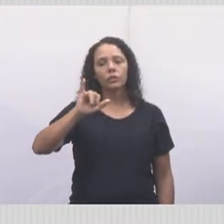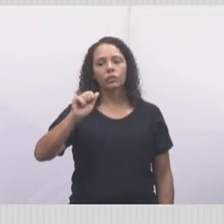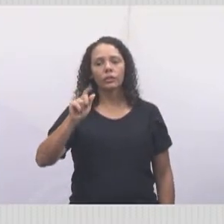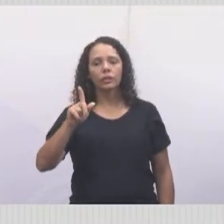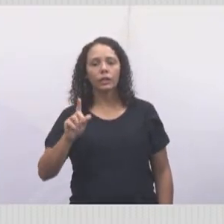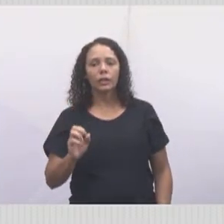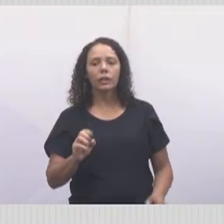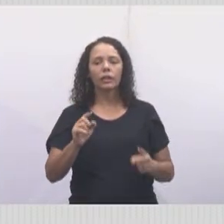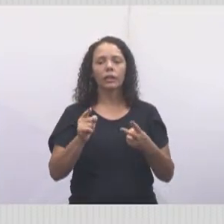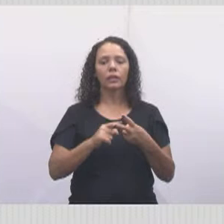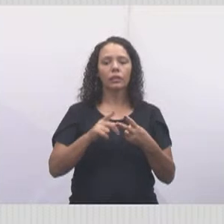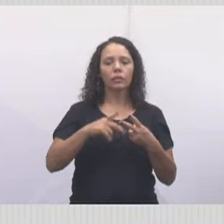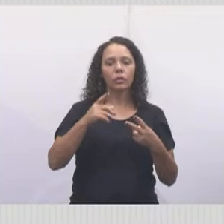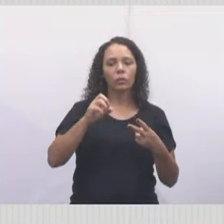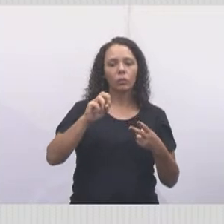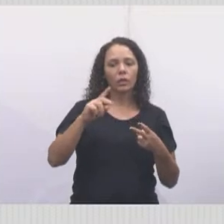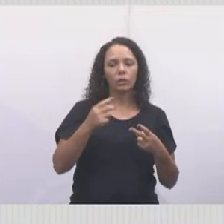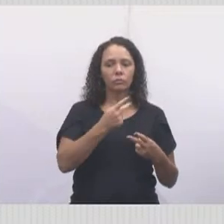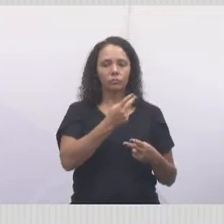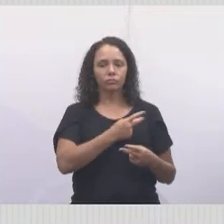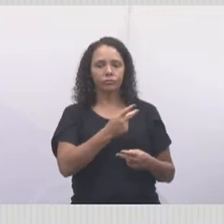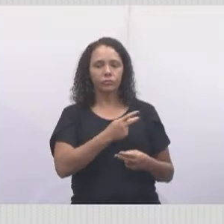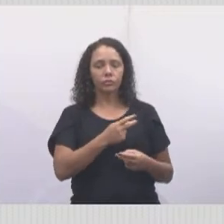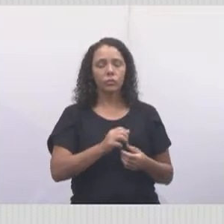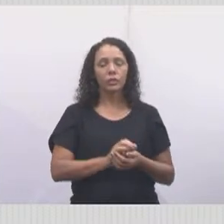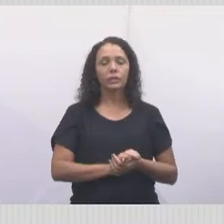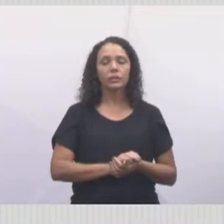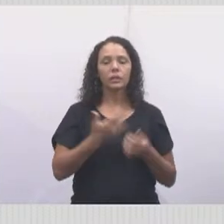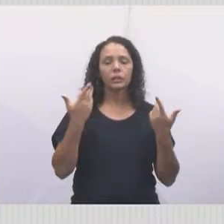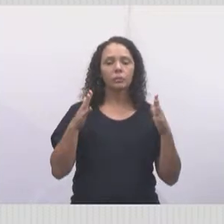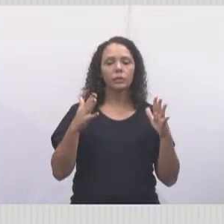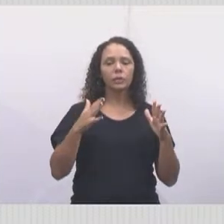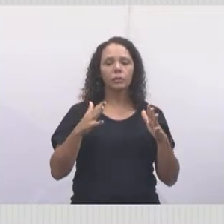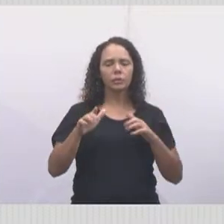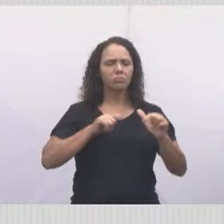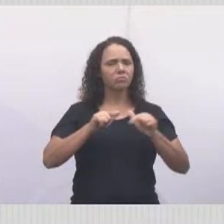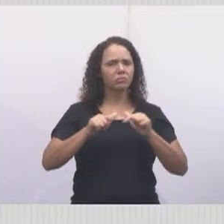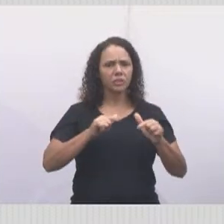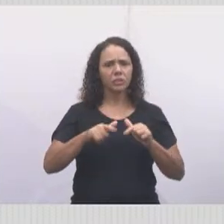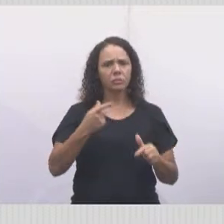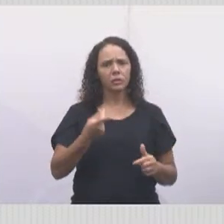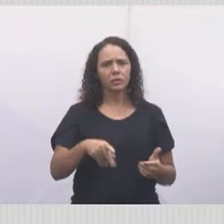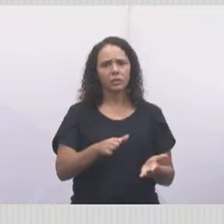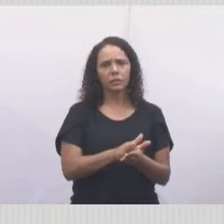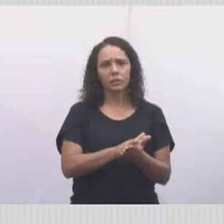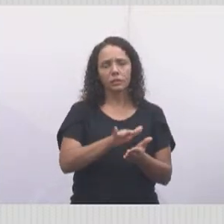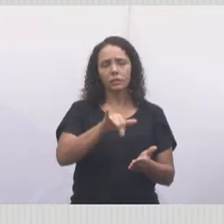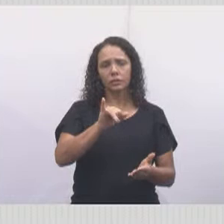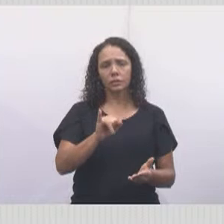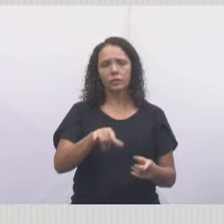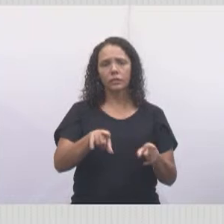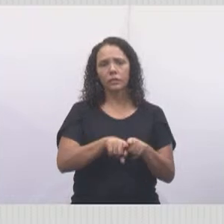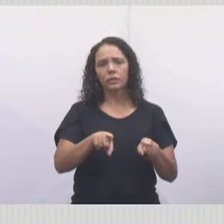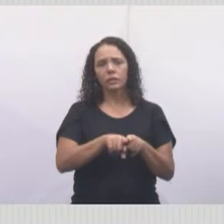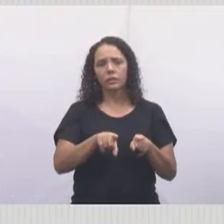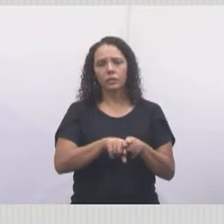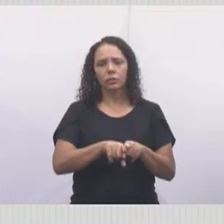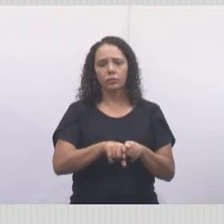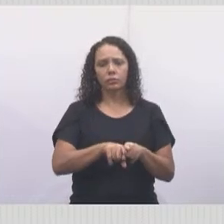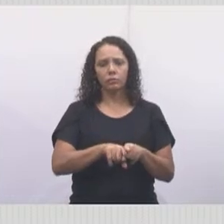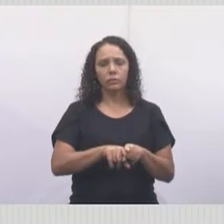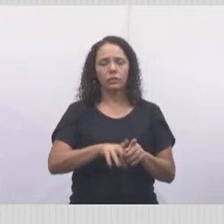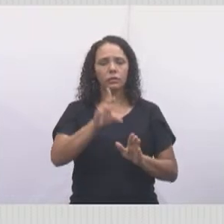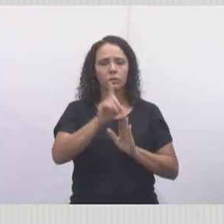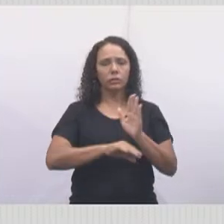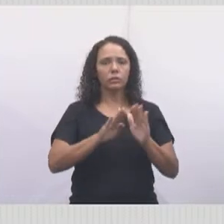Bugarelli, na academia de jiu-jitsu. Parabéns aí pelo trabalho que vocês vêm desenvolvendo aqui na cidade de Jacareí. Também a visita do diretor